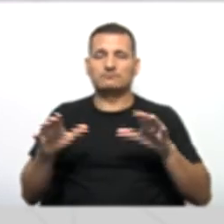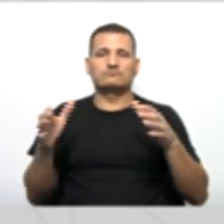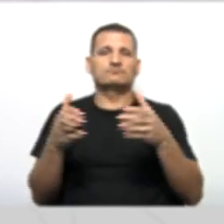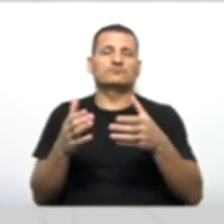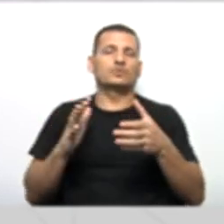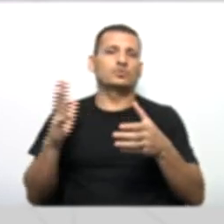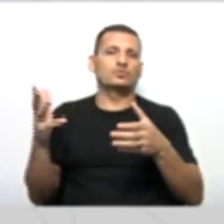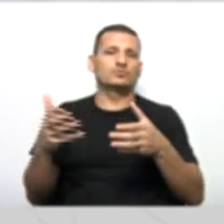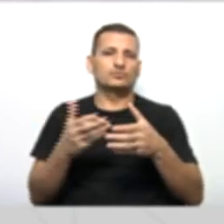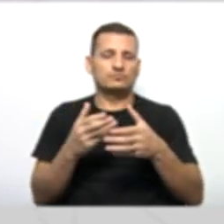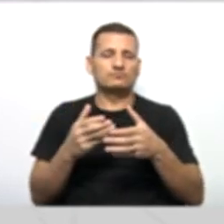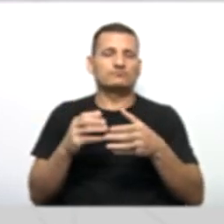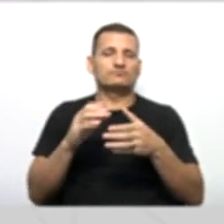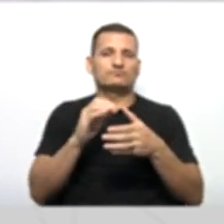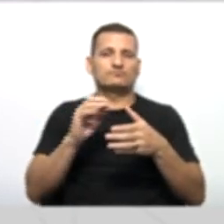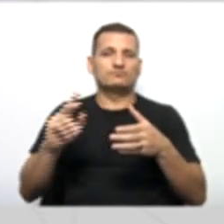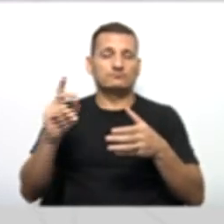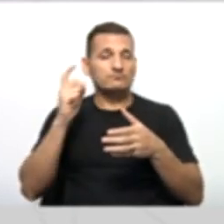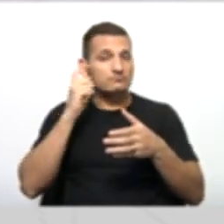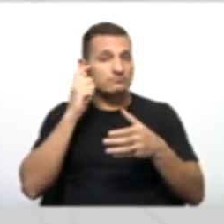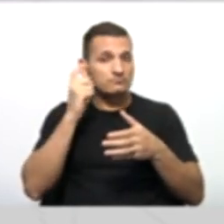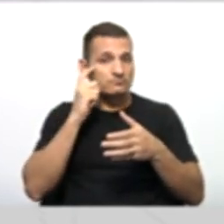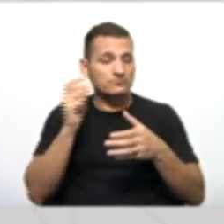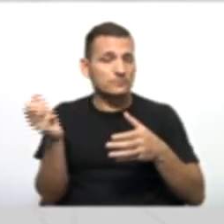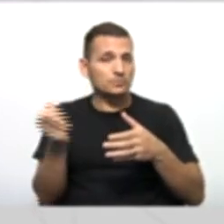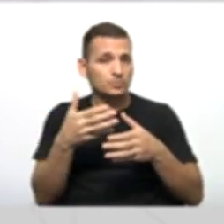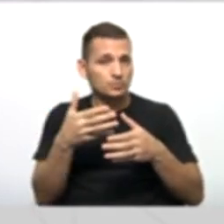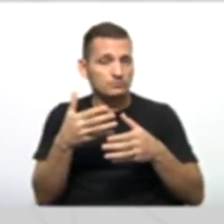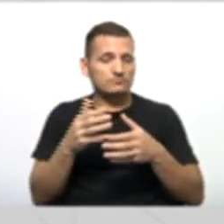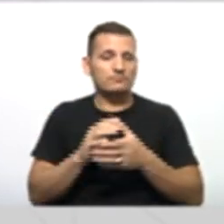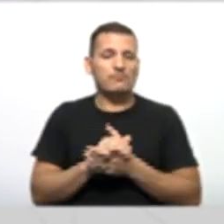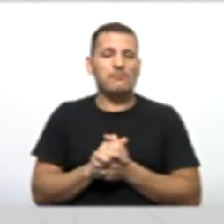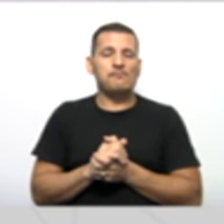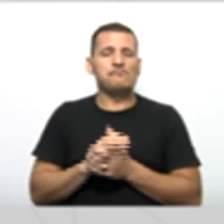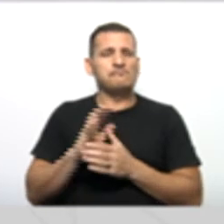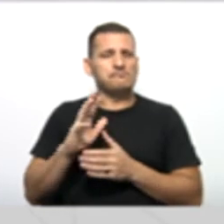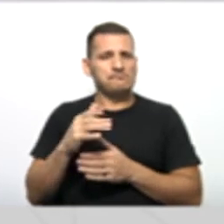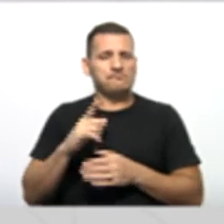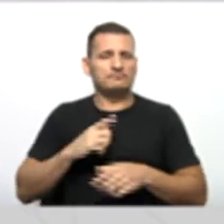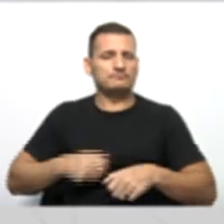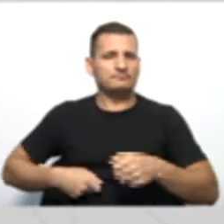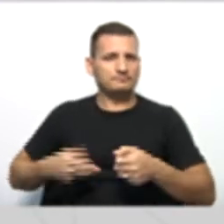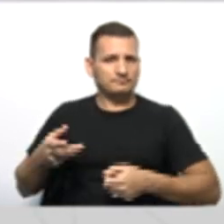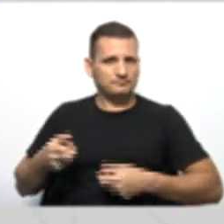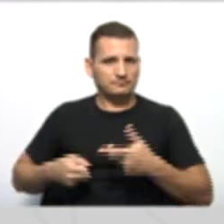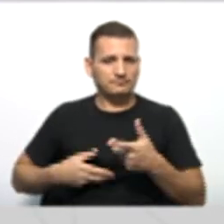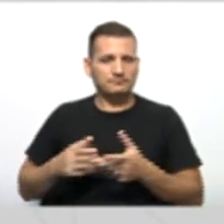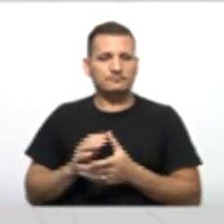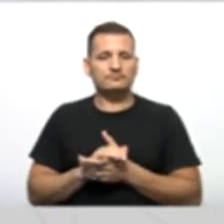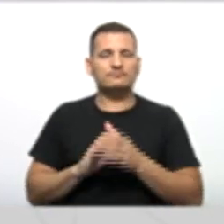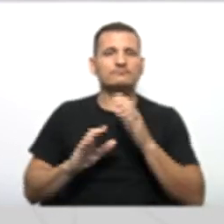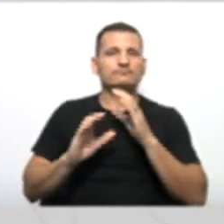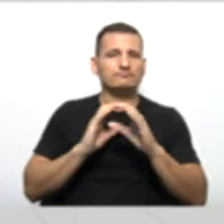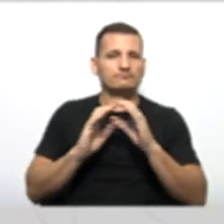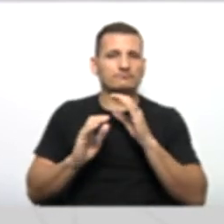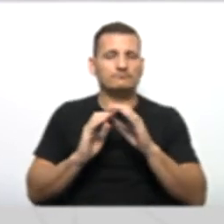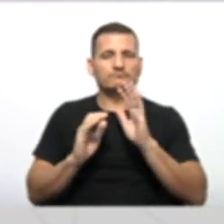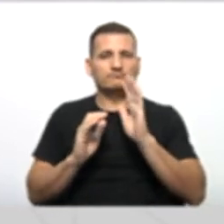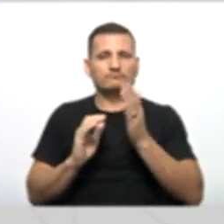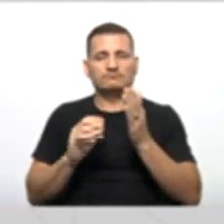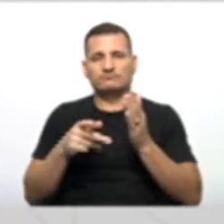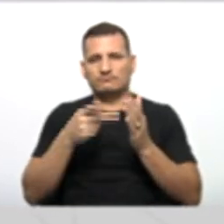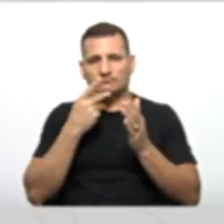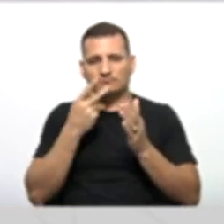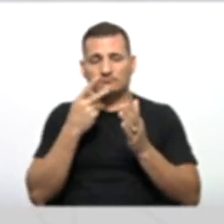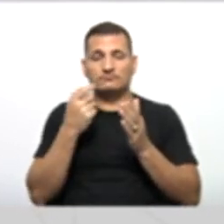cooperativa para começar a pensar em algo novo para ela. Certo? Então isso tudo vai gerar custos. E a comunicação a gente já falou algumas vezes, né? Então a gente tem